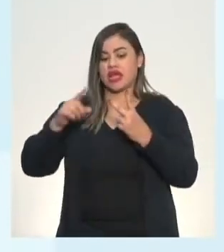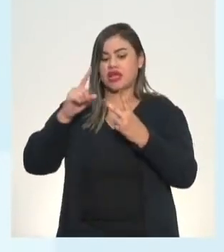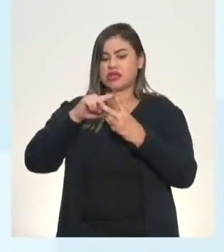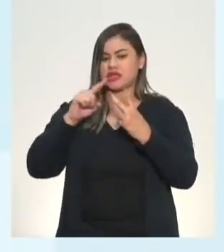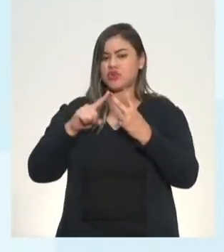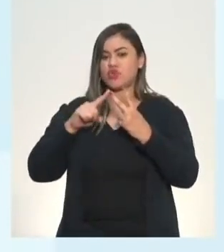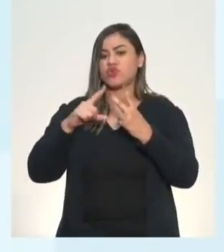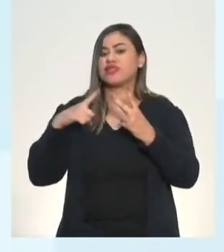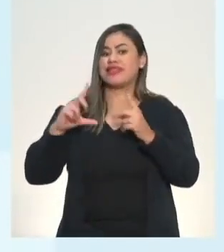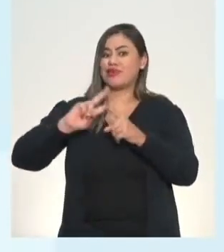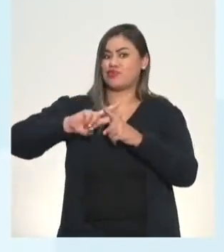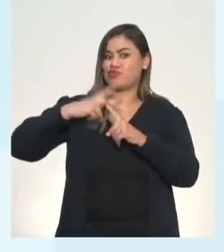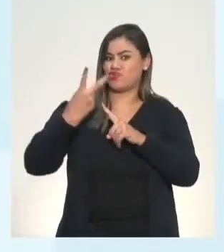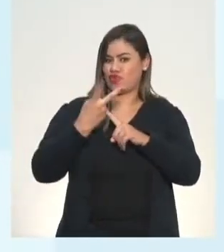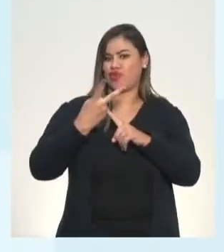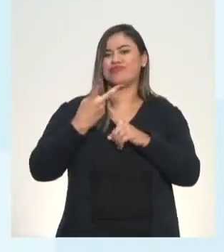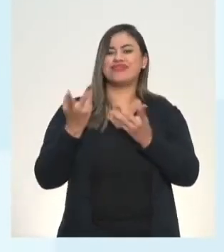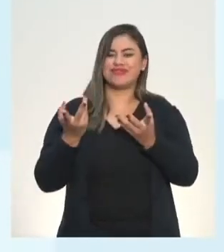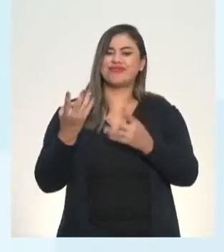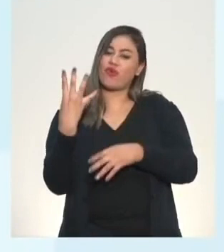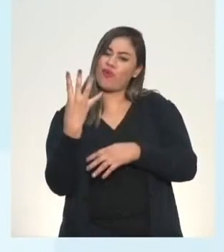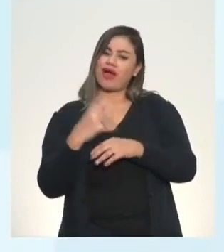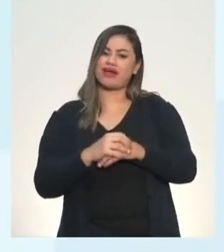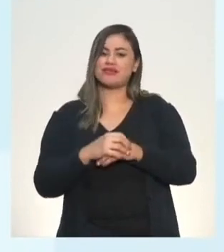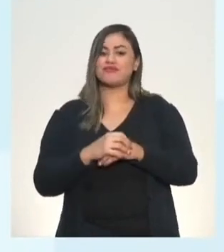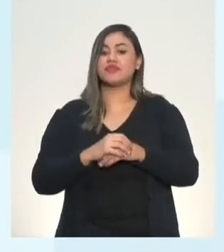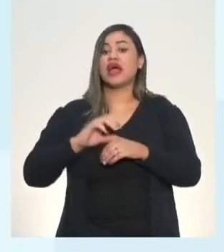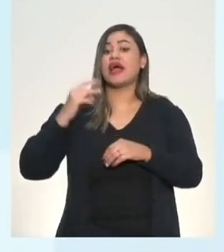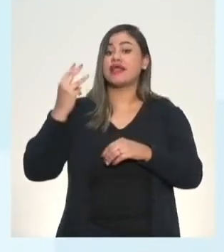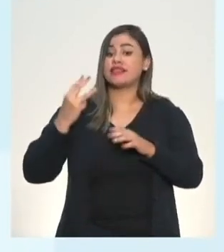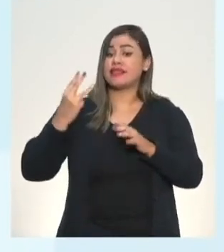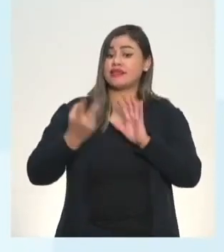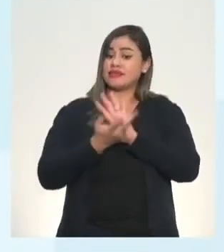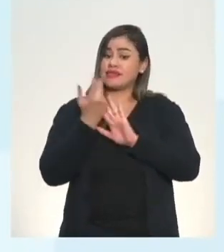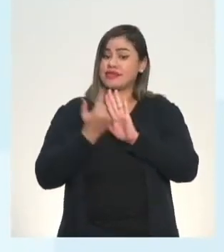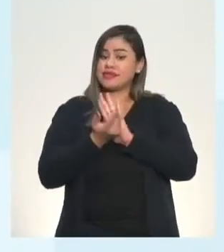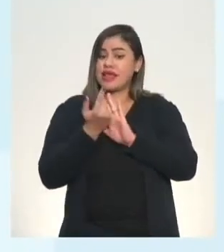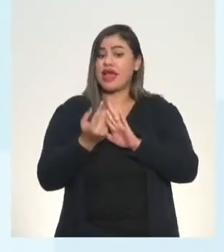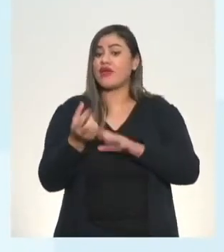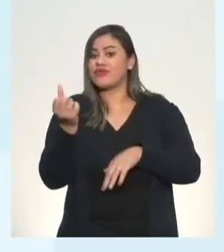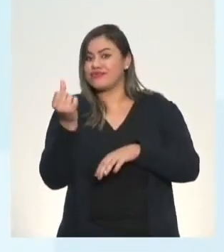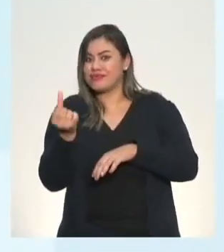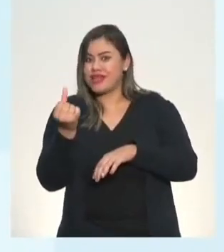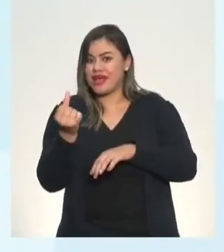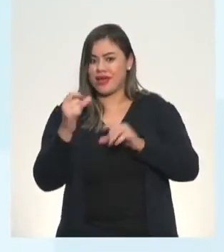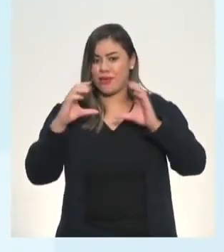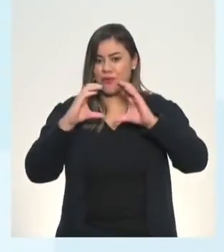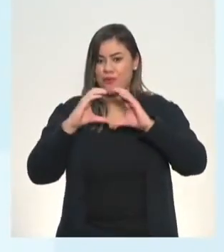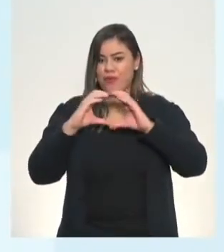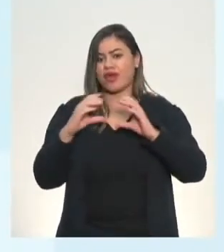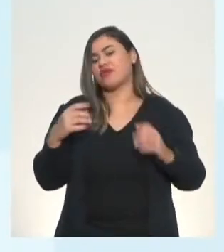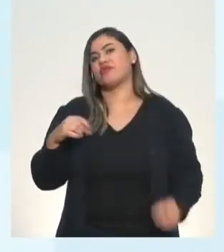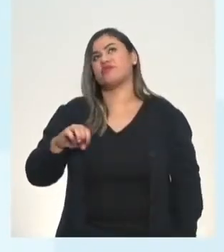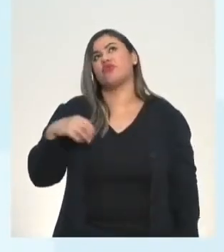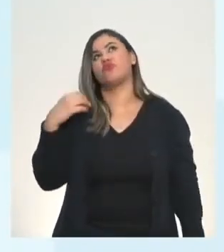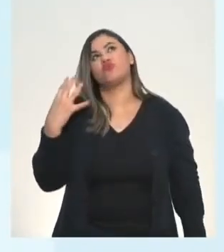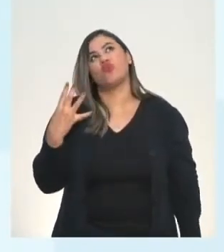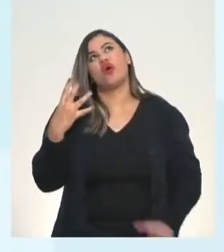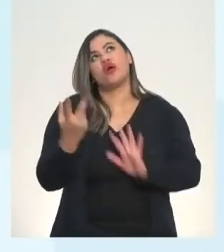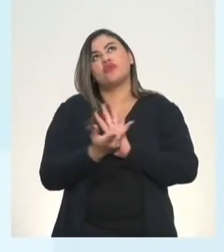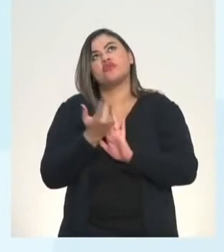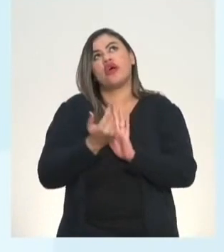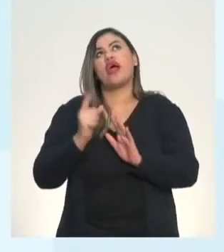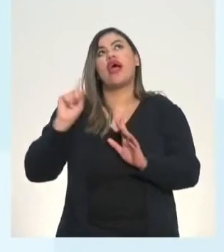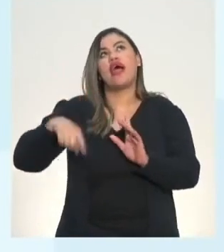dobro. A terceira, legal. A terceira figura, 6. O triplo. Bom, eu imagino que a quarta figura tenha 4 vezes o